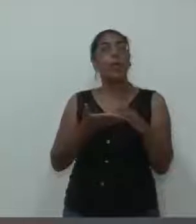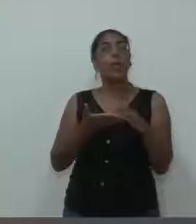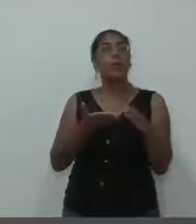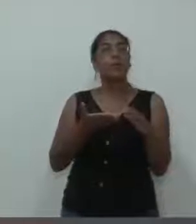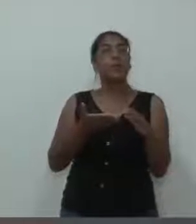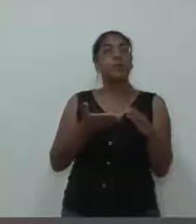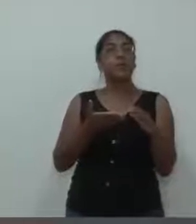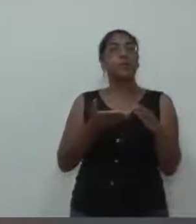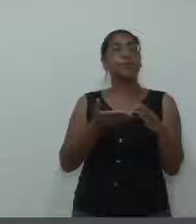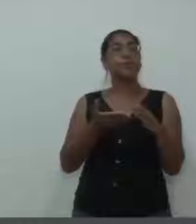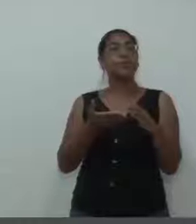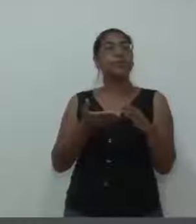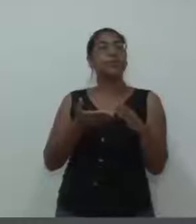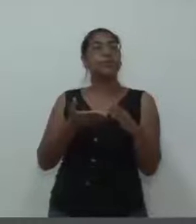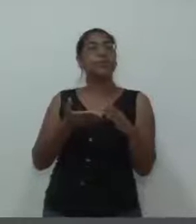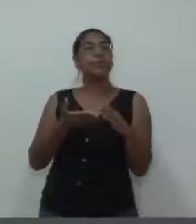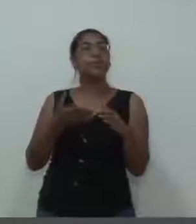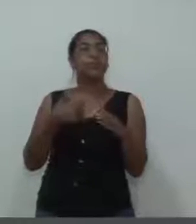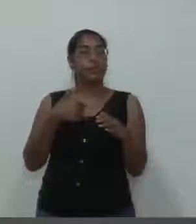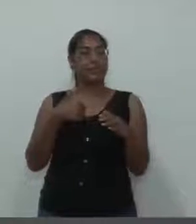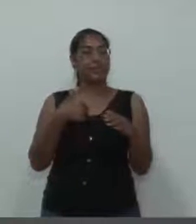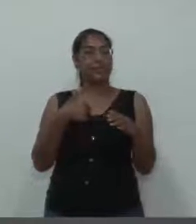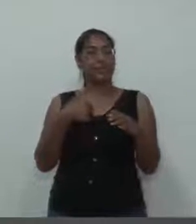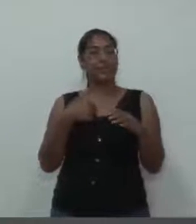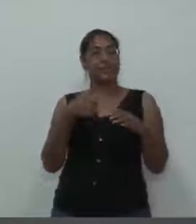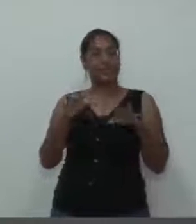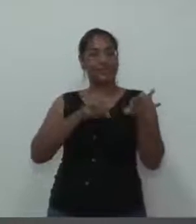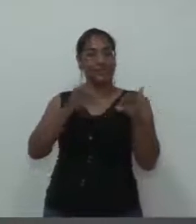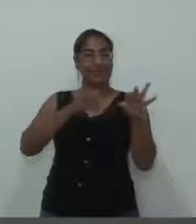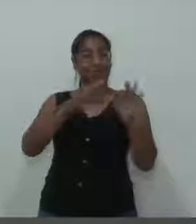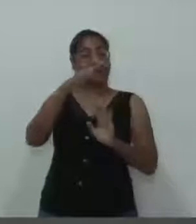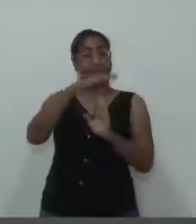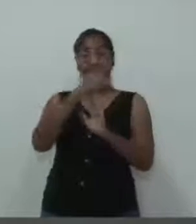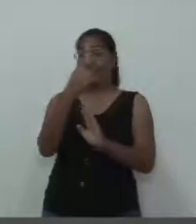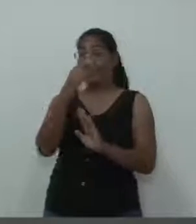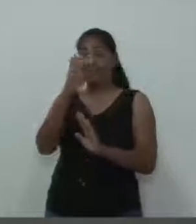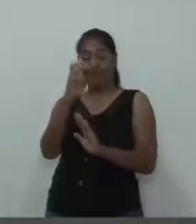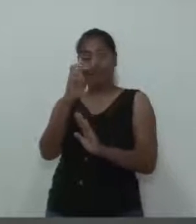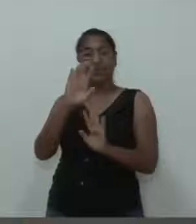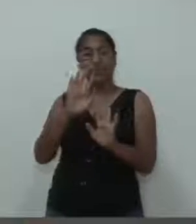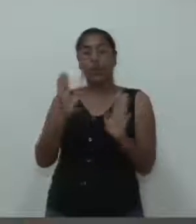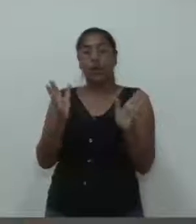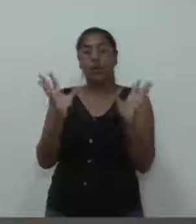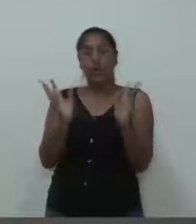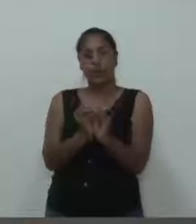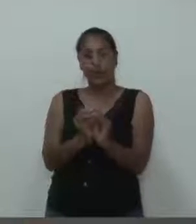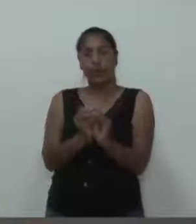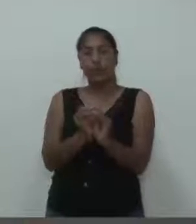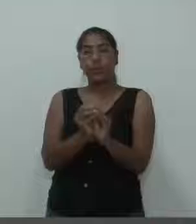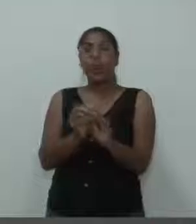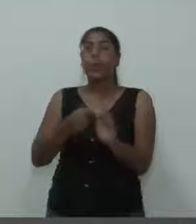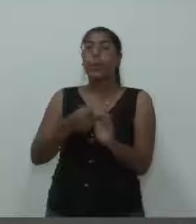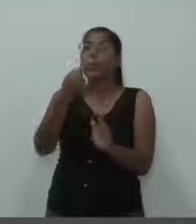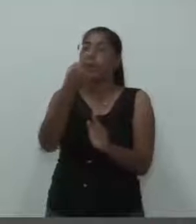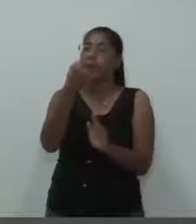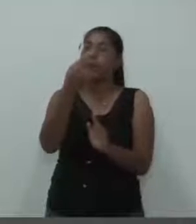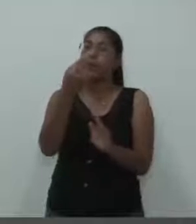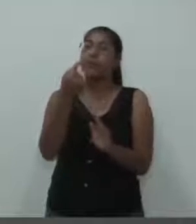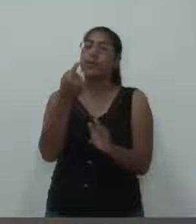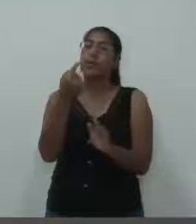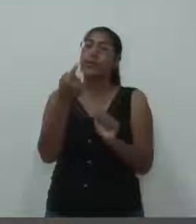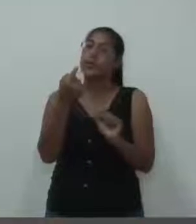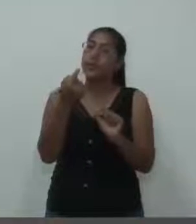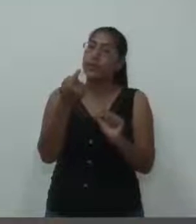até me atrapalhei e me preparei para 15 minutos, então vou tentar ser bem objetivo em alguns pontos. O primeiro deles, fala um